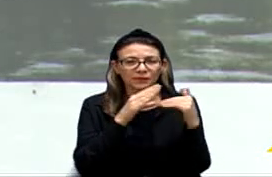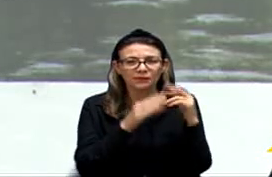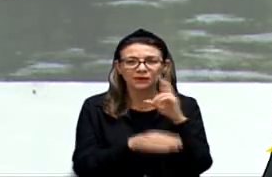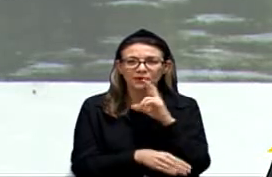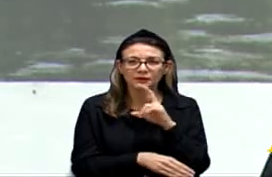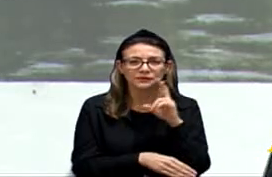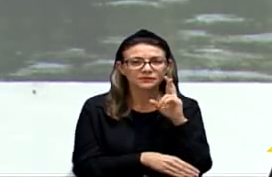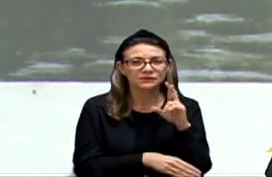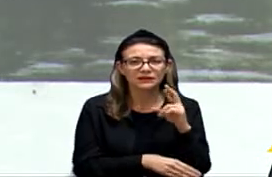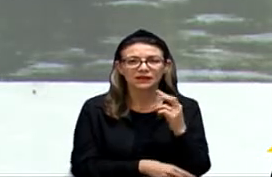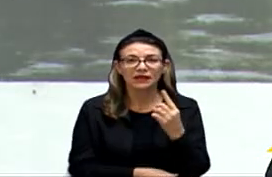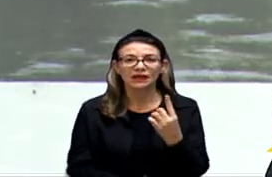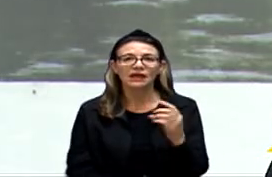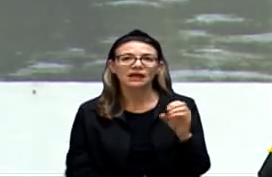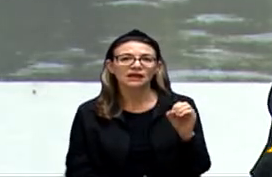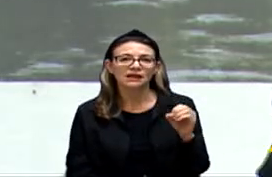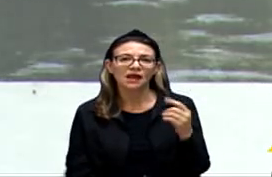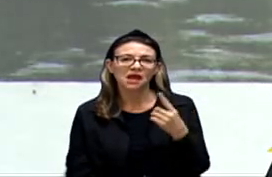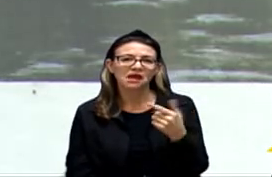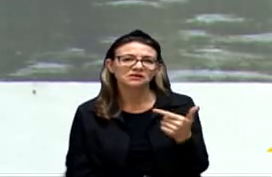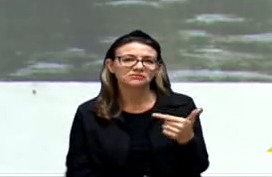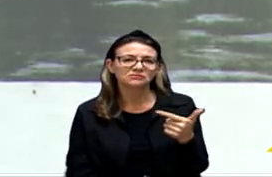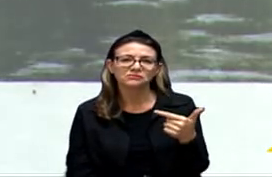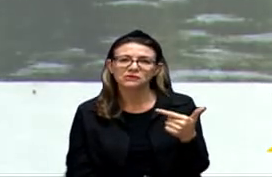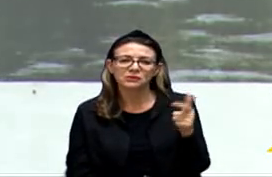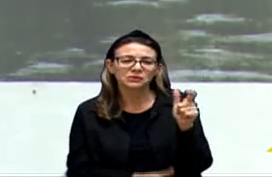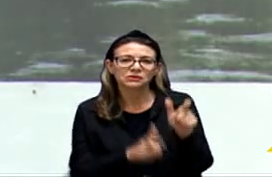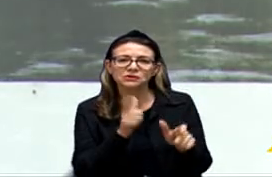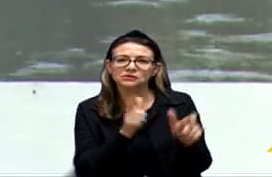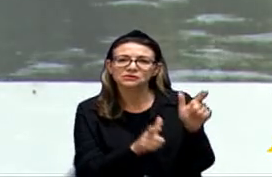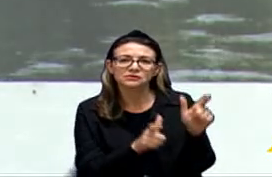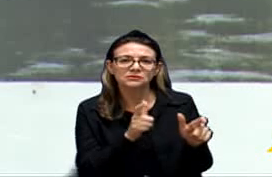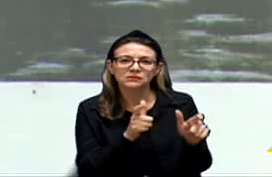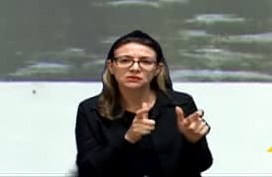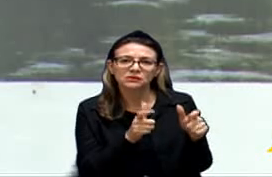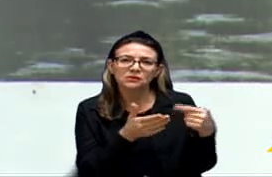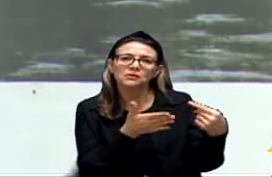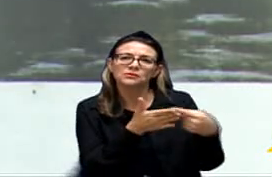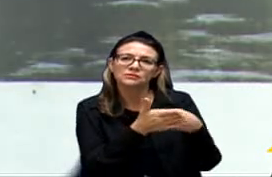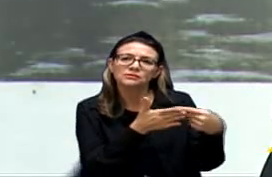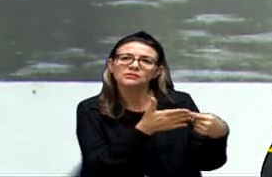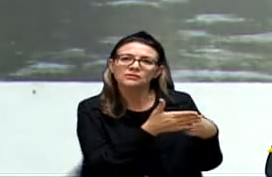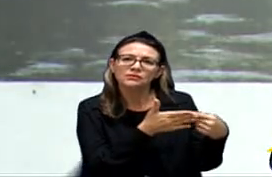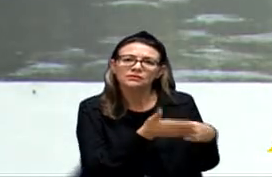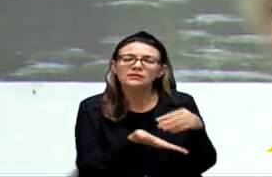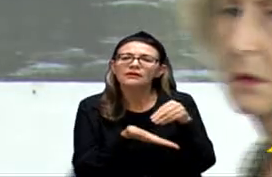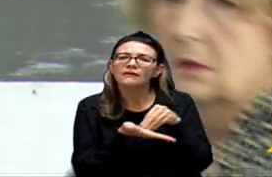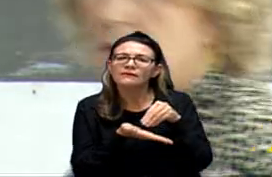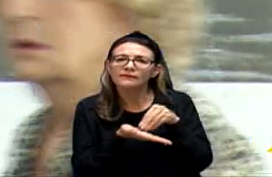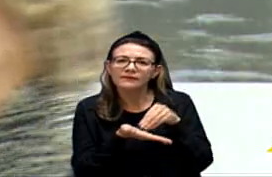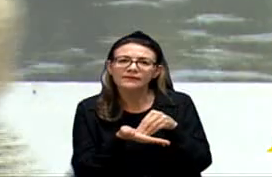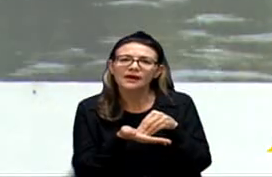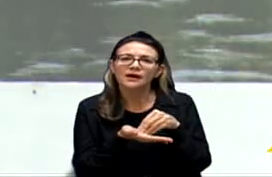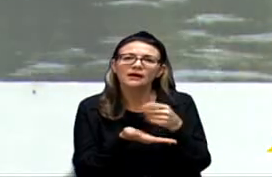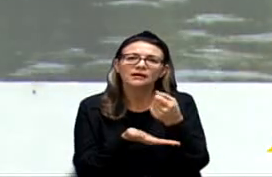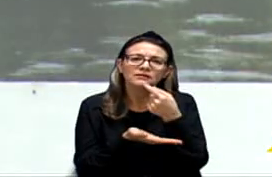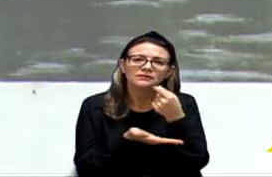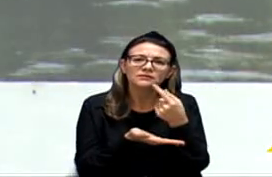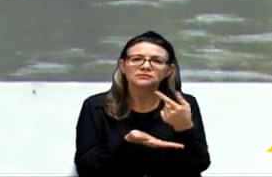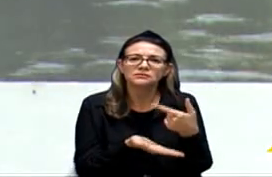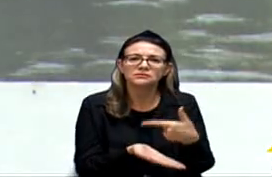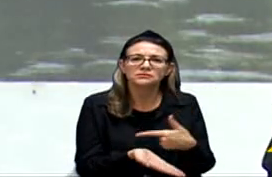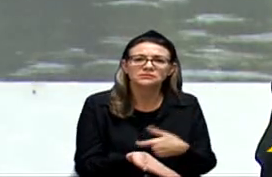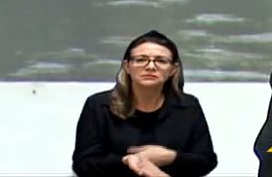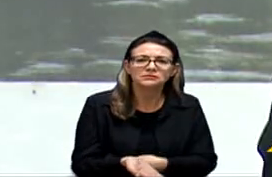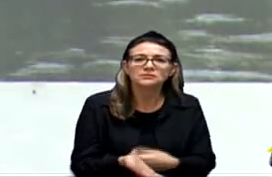pessoas solicitando né informações sobre a falta dessa medicação que é o ouro né a pessoa